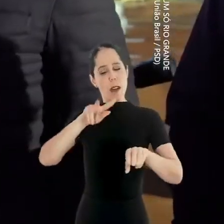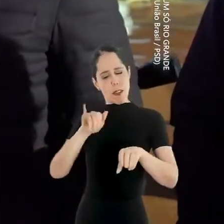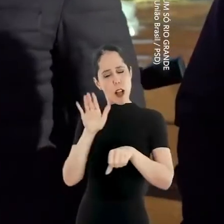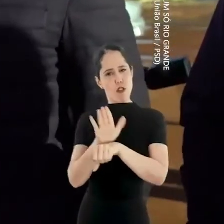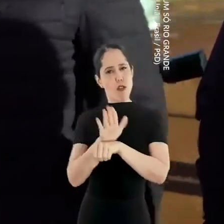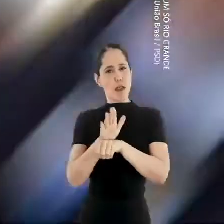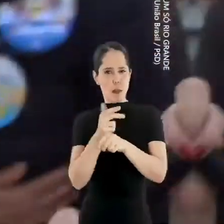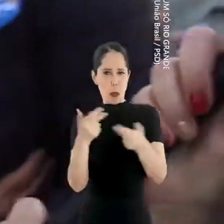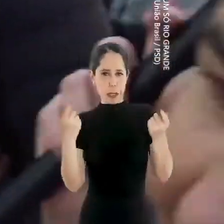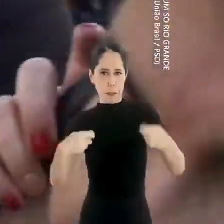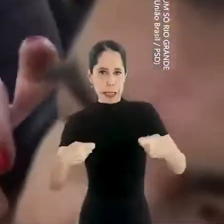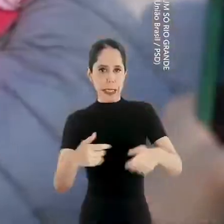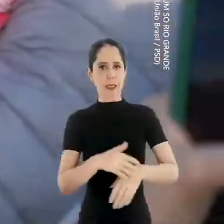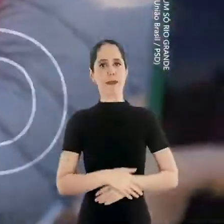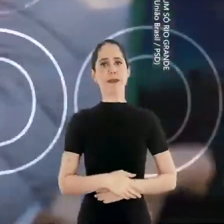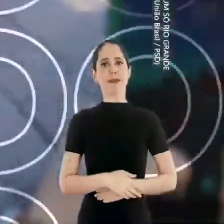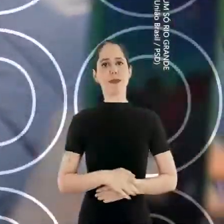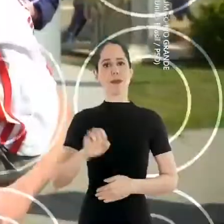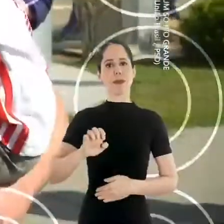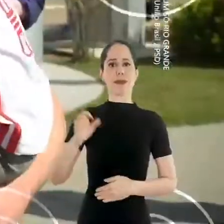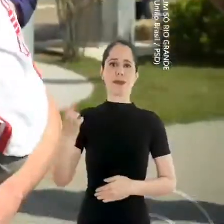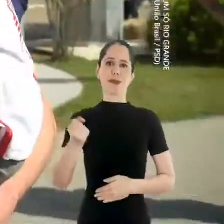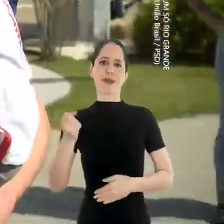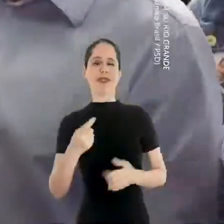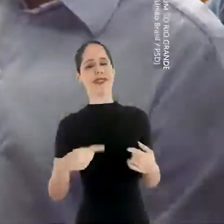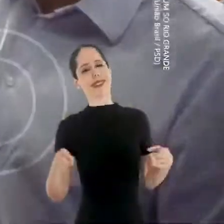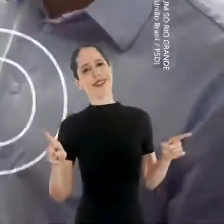for possível.